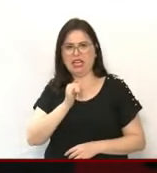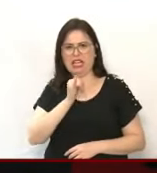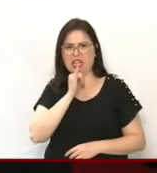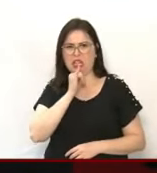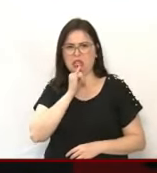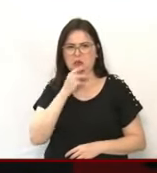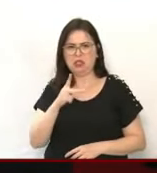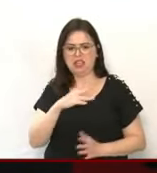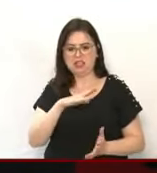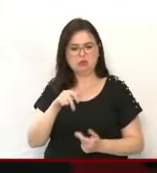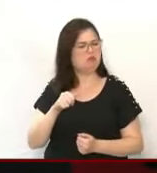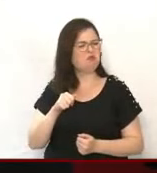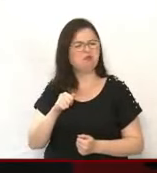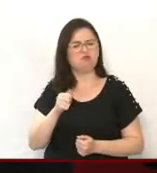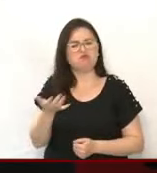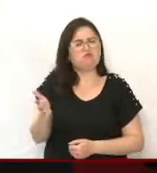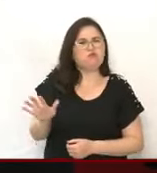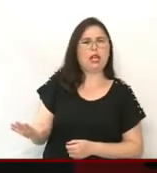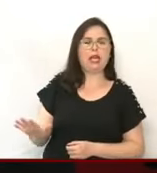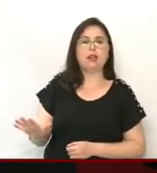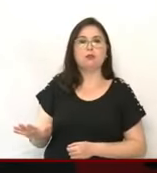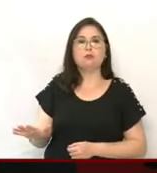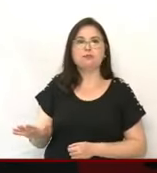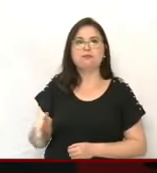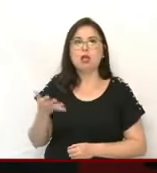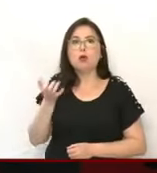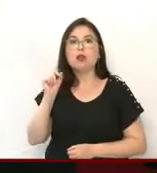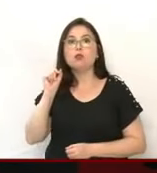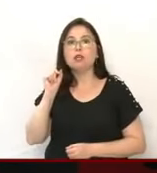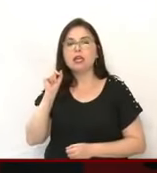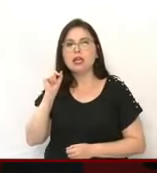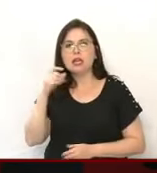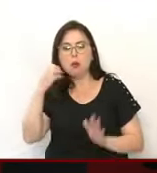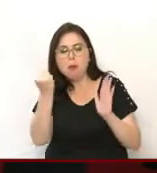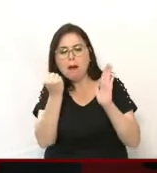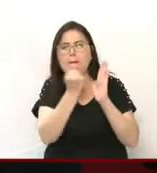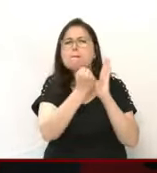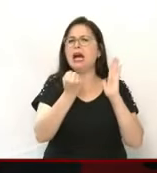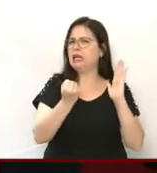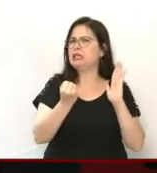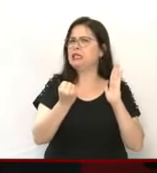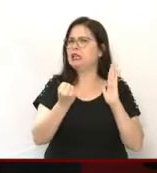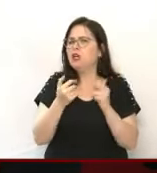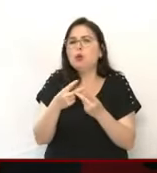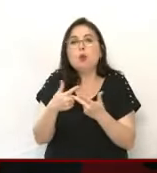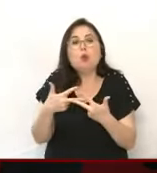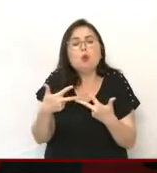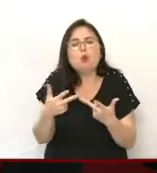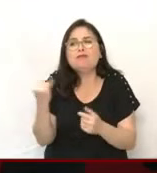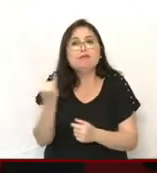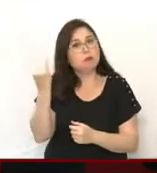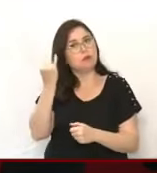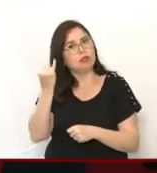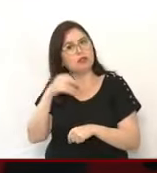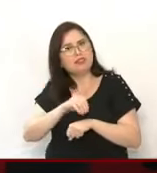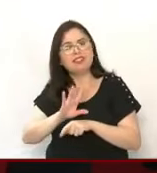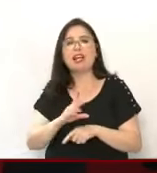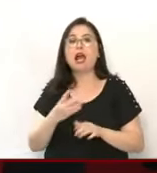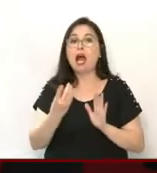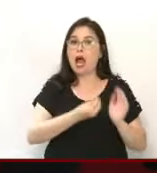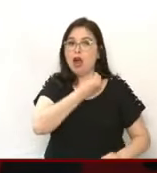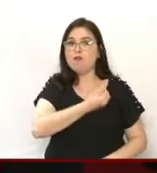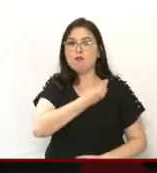produtivo. Ela tem que ser algo que signifique algo. Alguma coisa importante. A vida é um dom